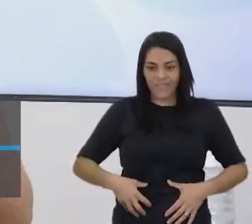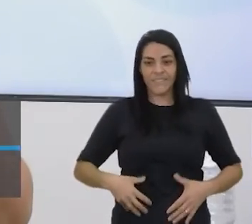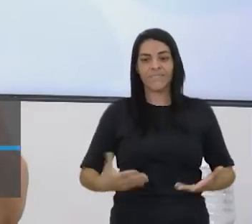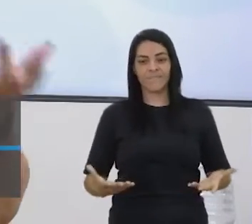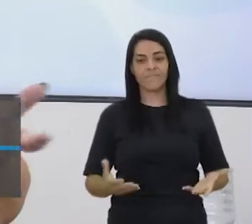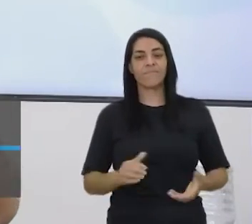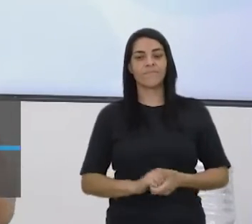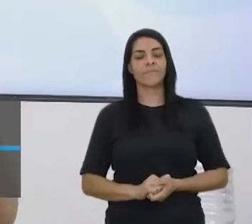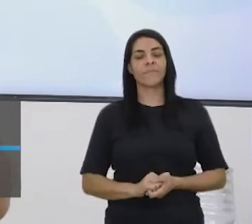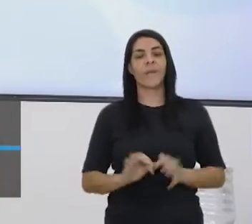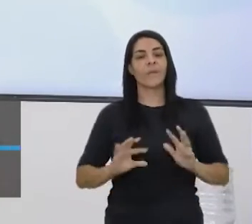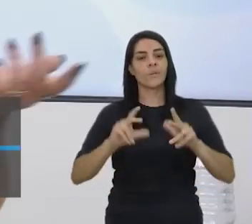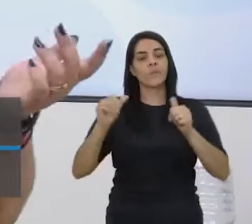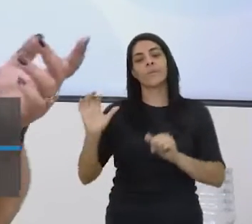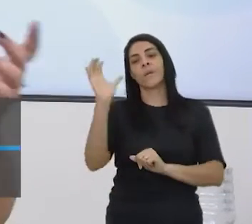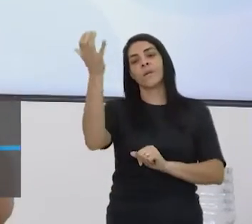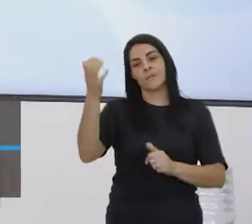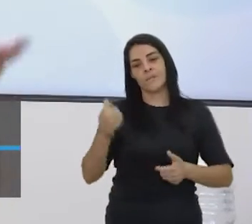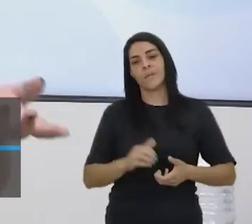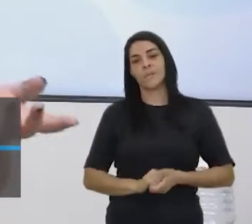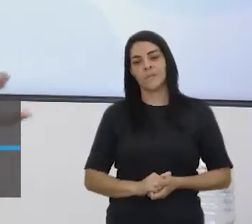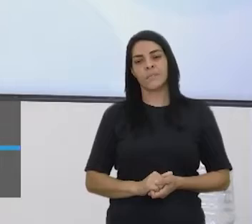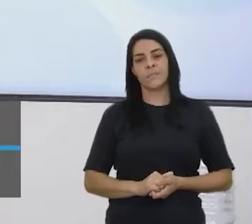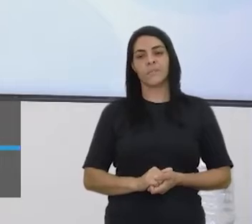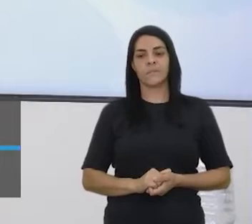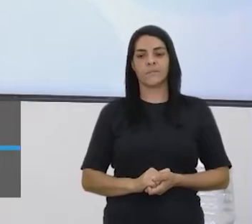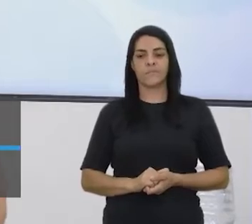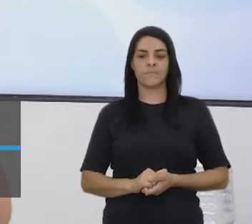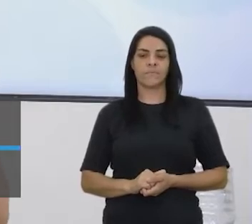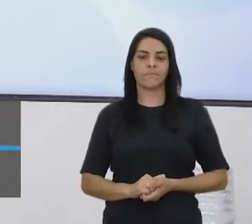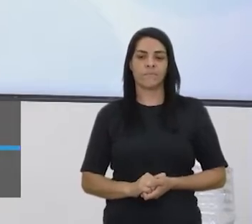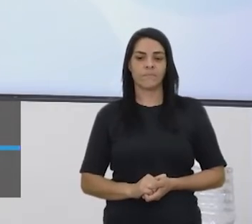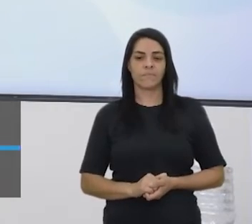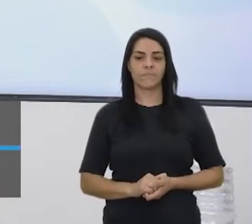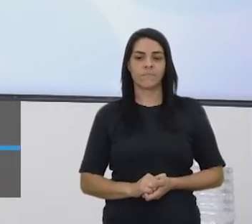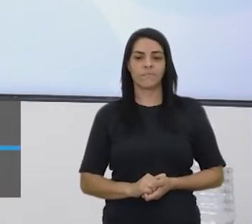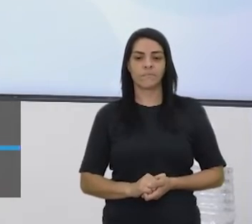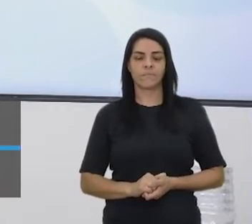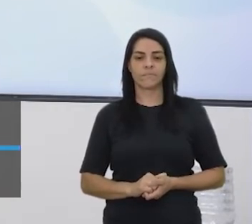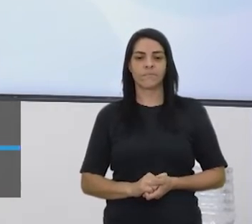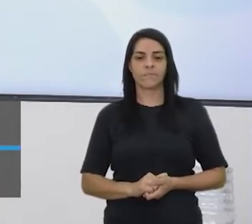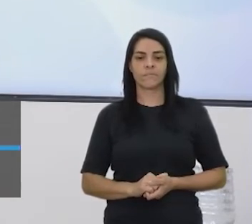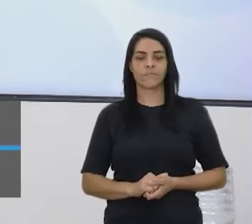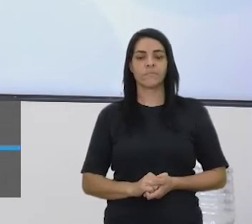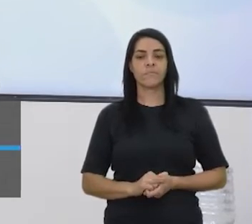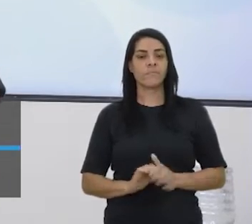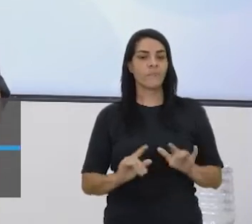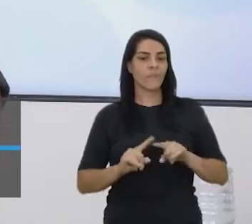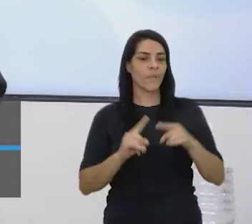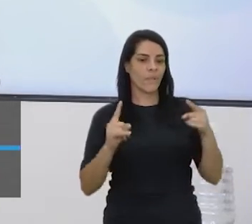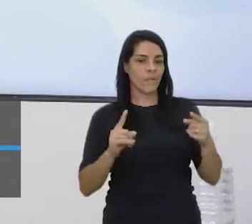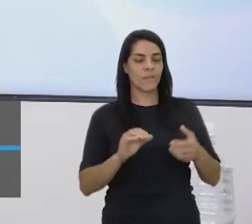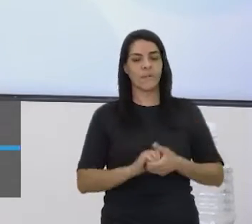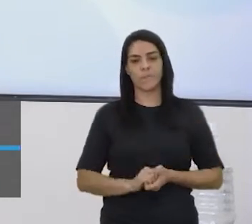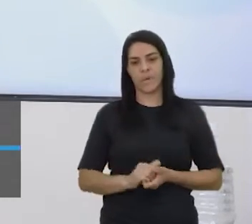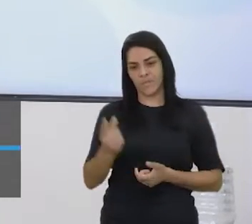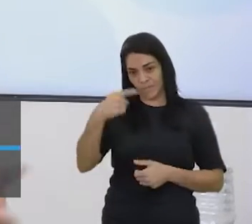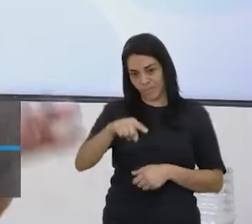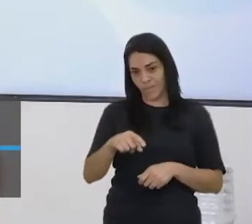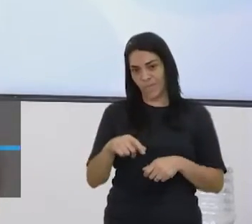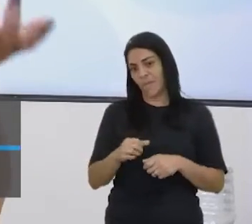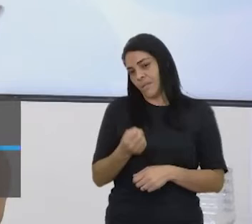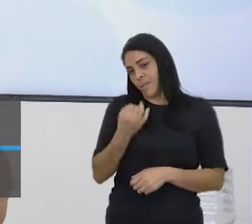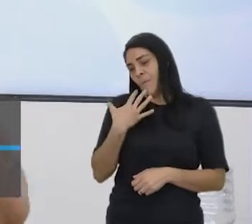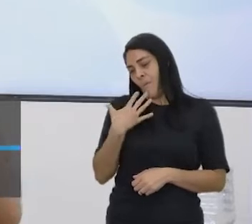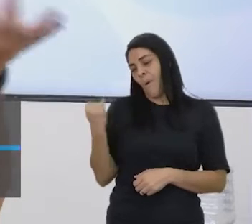é mãe passa enfim eu não vou obviamente me aprofundar nesse assunto porque eu nem tenho conhecimento para tal mas Recomendo vocês pesquisarem eu acho que